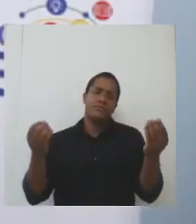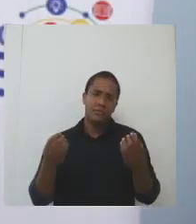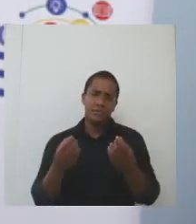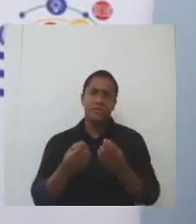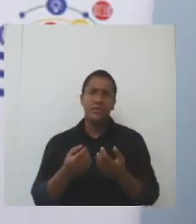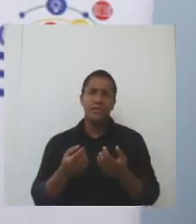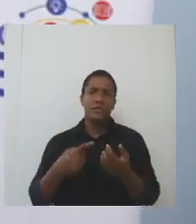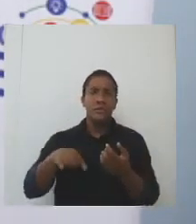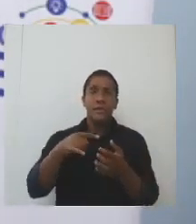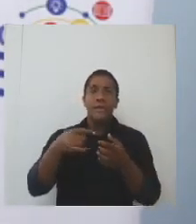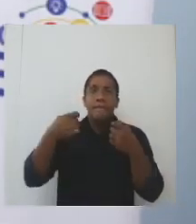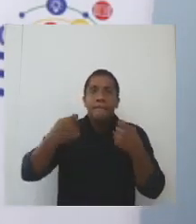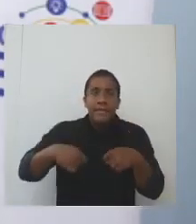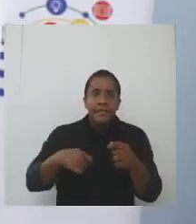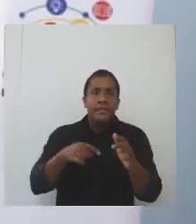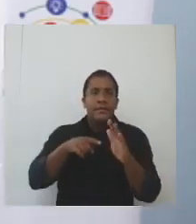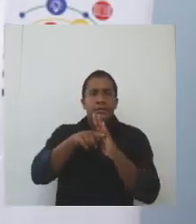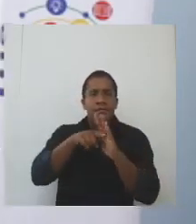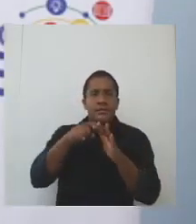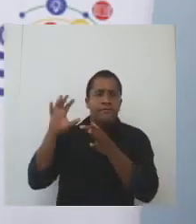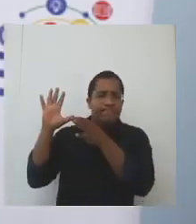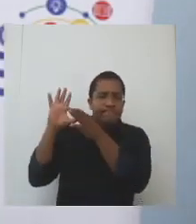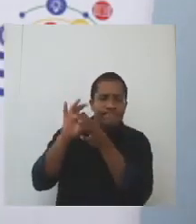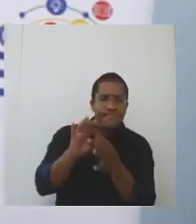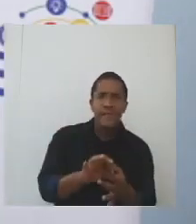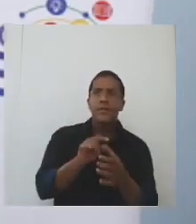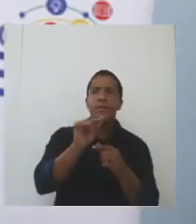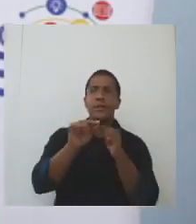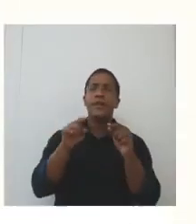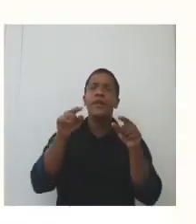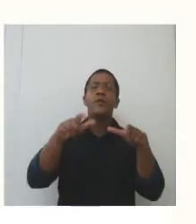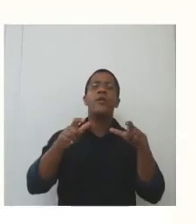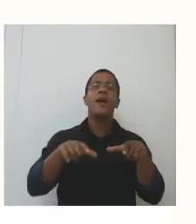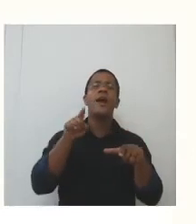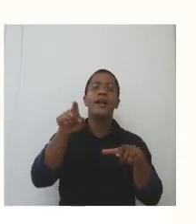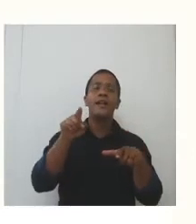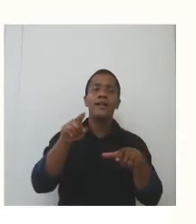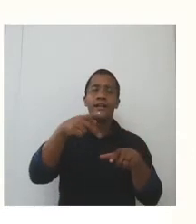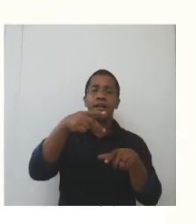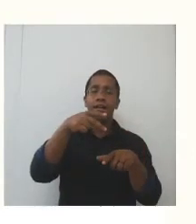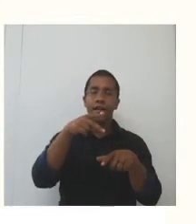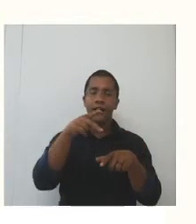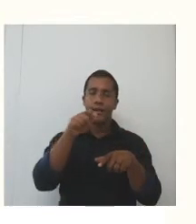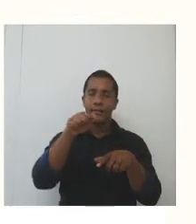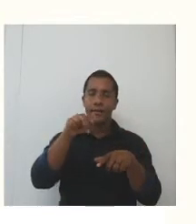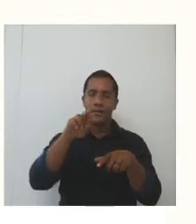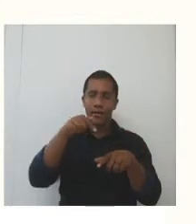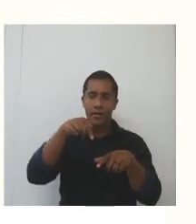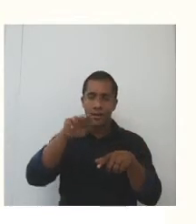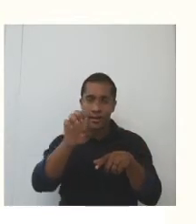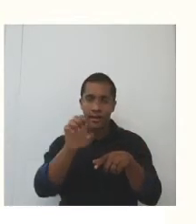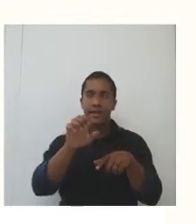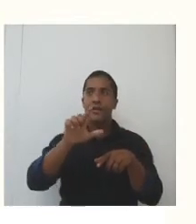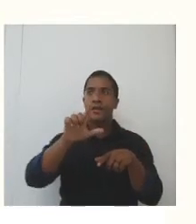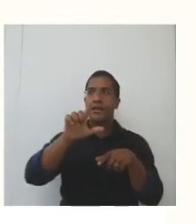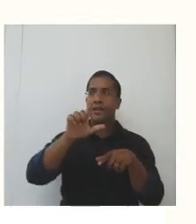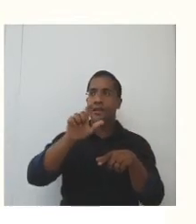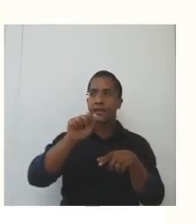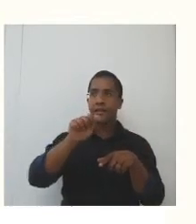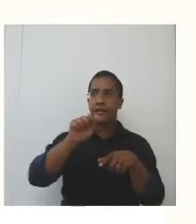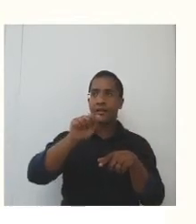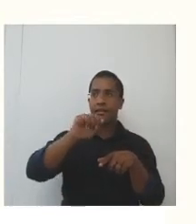né, analisar por último esse espaço aqui, ó, o chamado Parque Lage, no Rio de Janeiro. Também outra